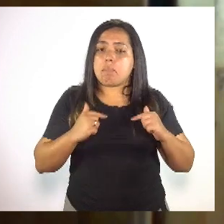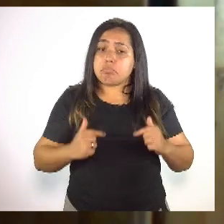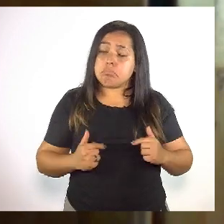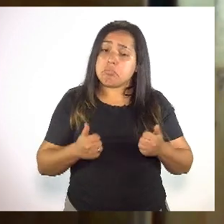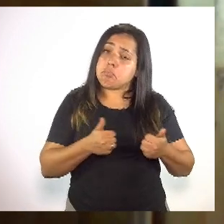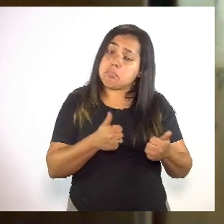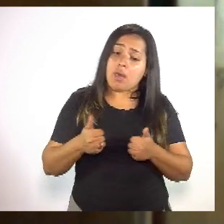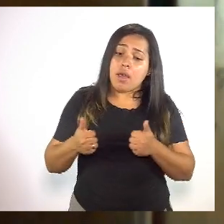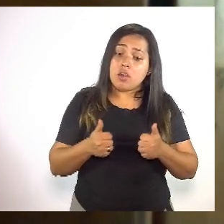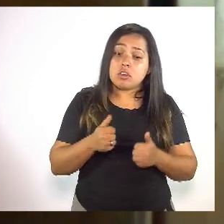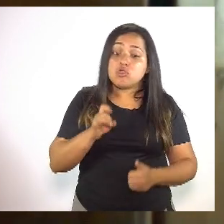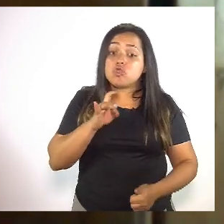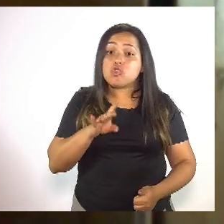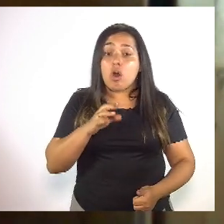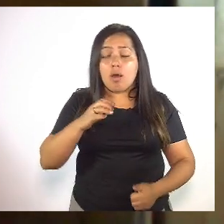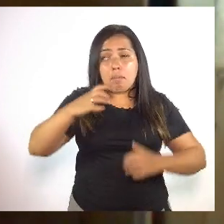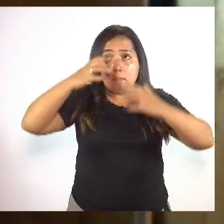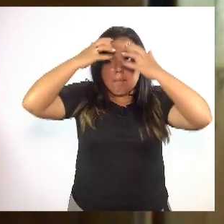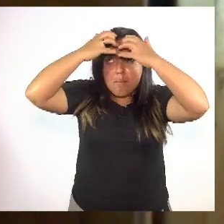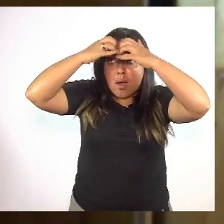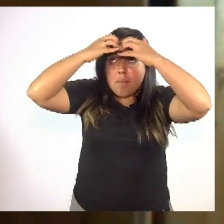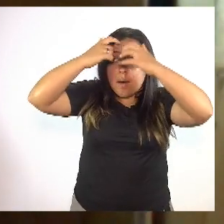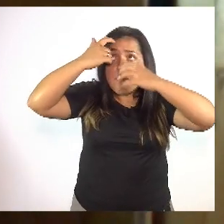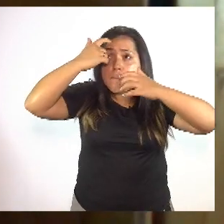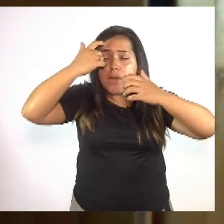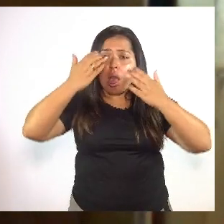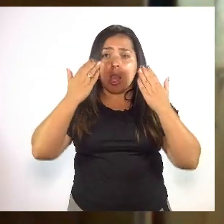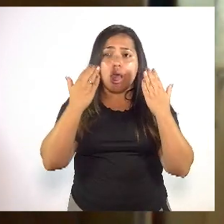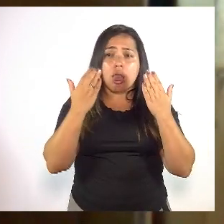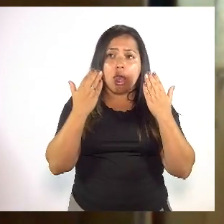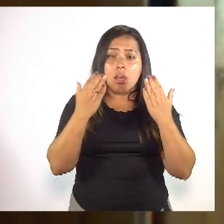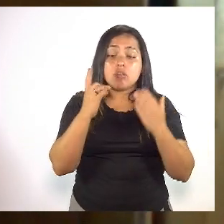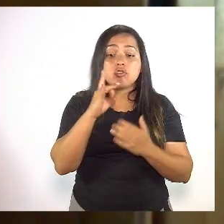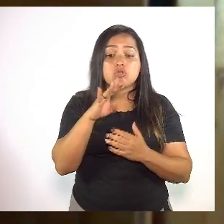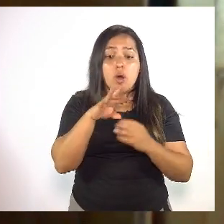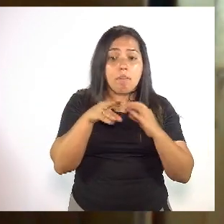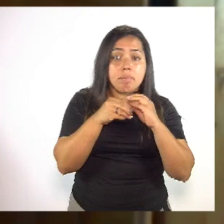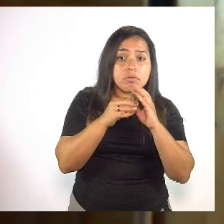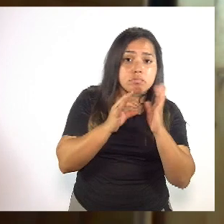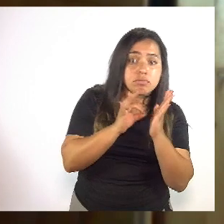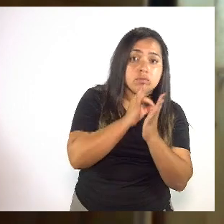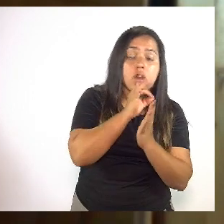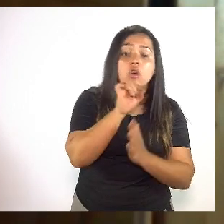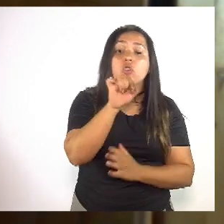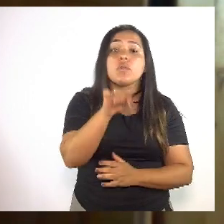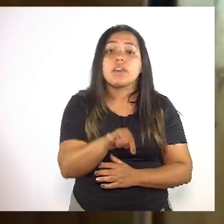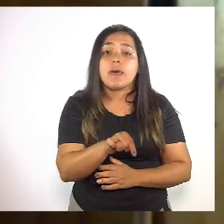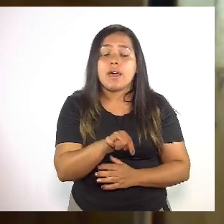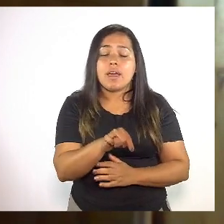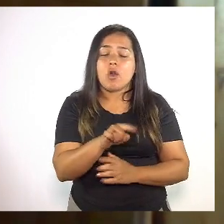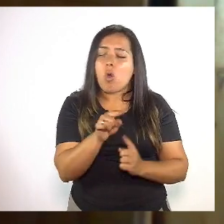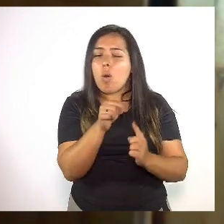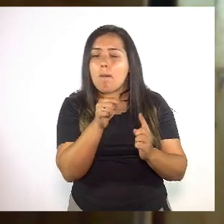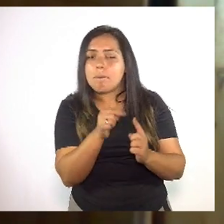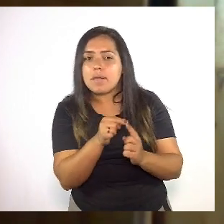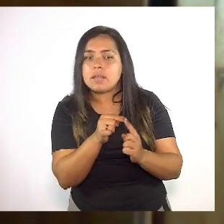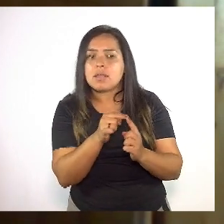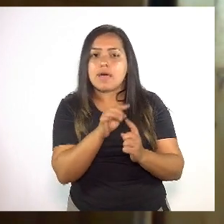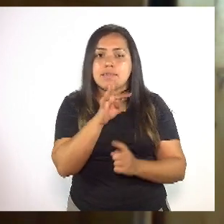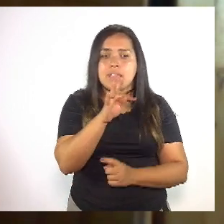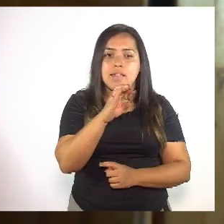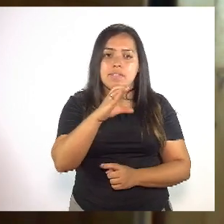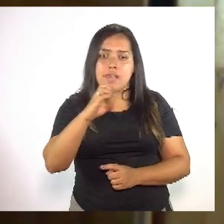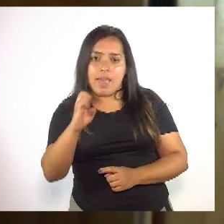só com a dose de racionalidade. Então, queria também assinalar que, nesse caso específico do Tribunal de Contas,